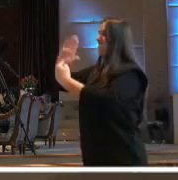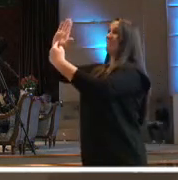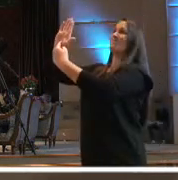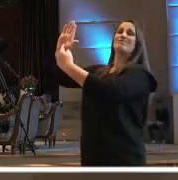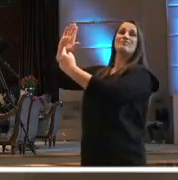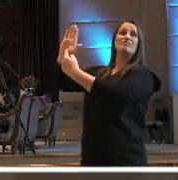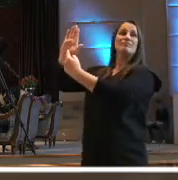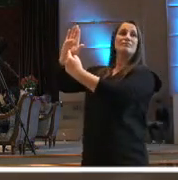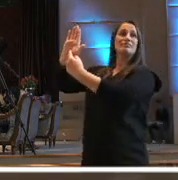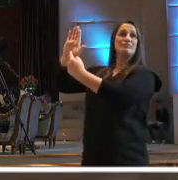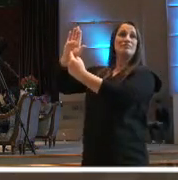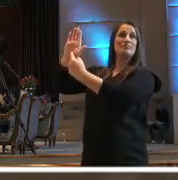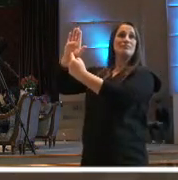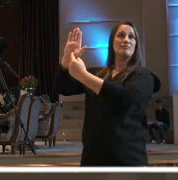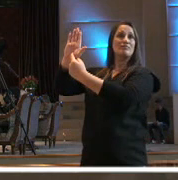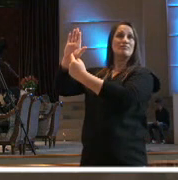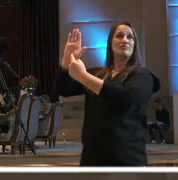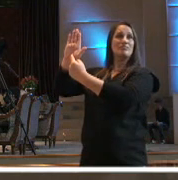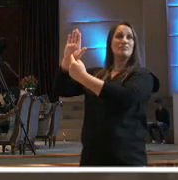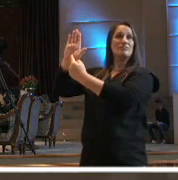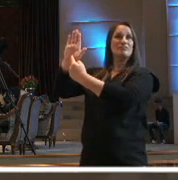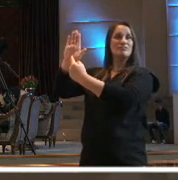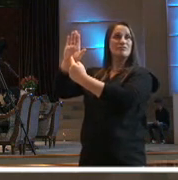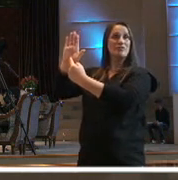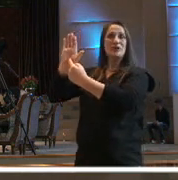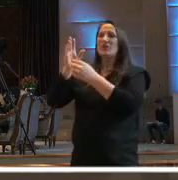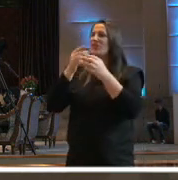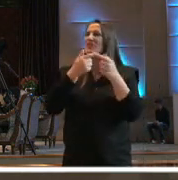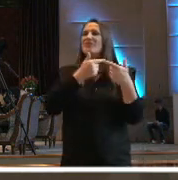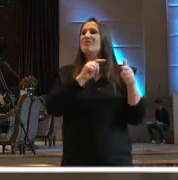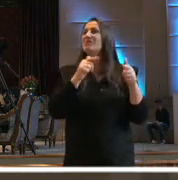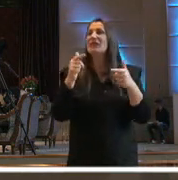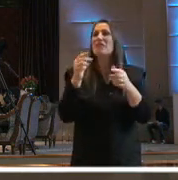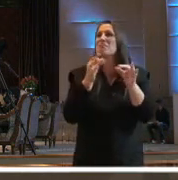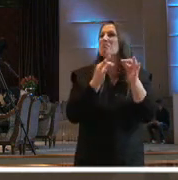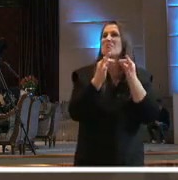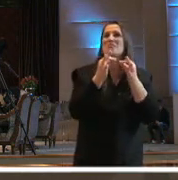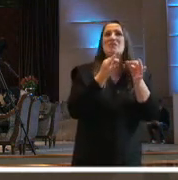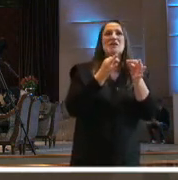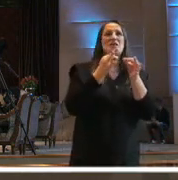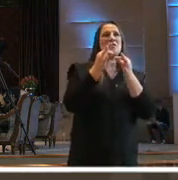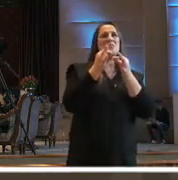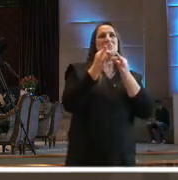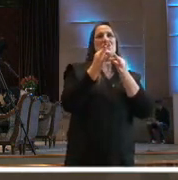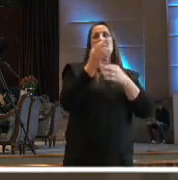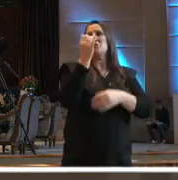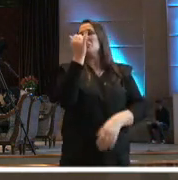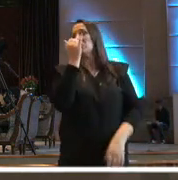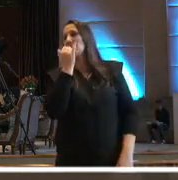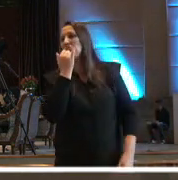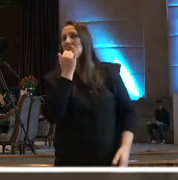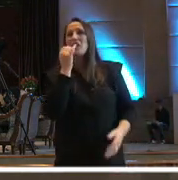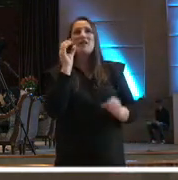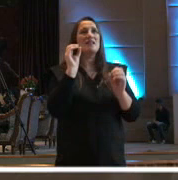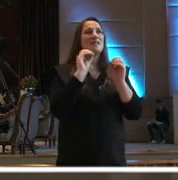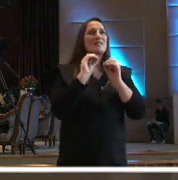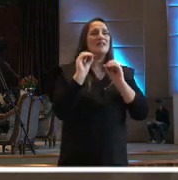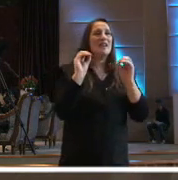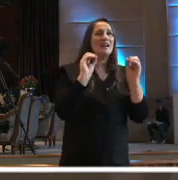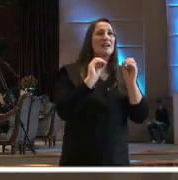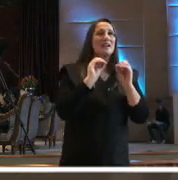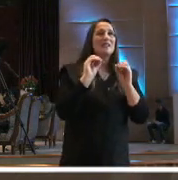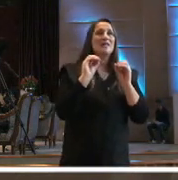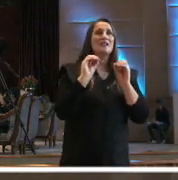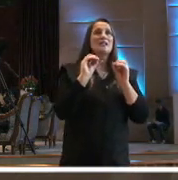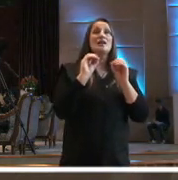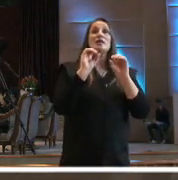Aí não tem argumento, não tem plano, não tem desculpa, só tem